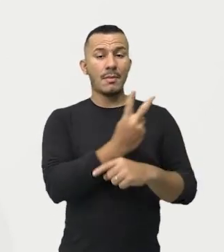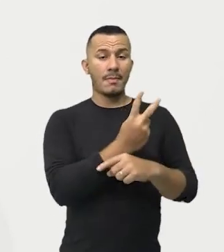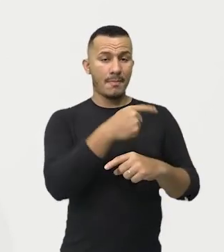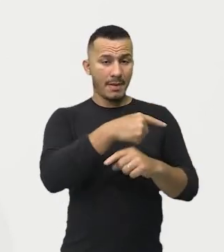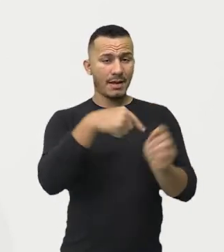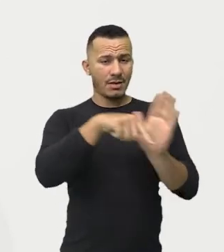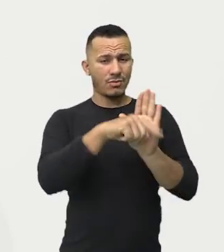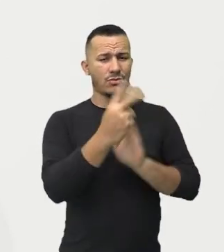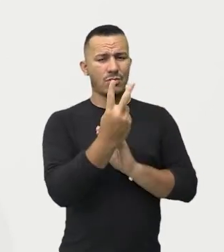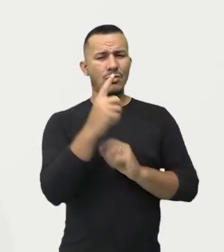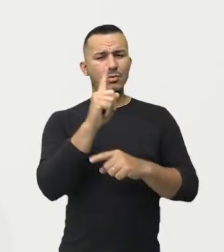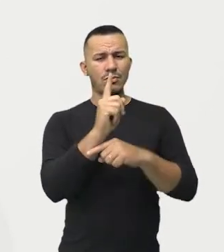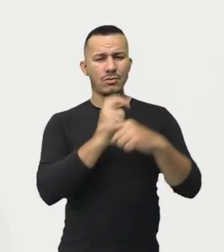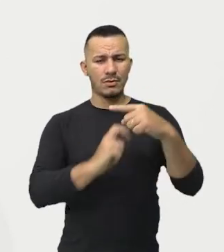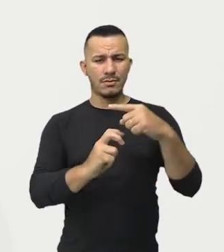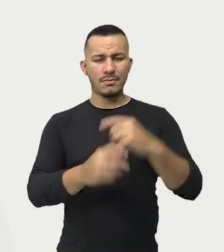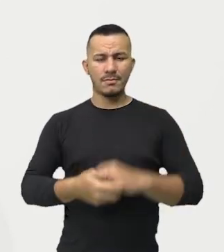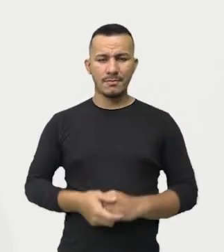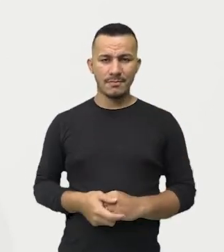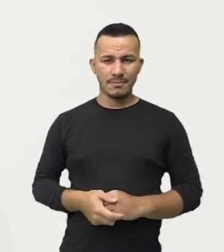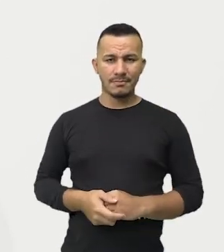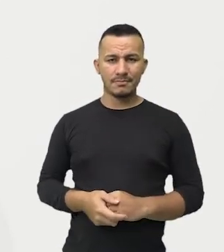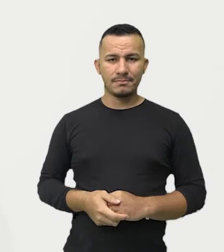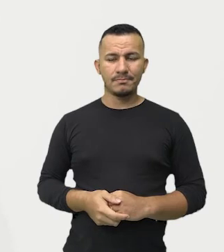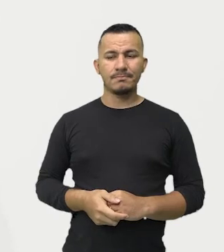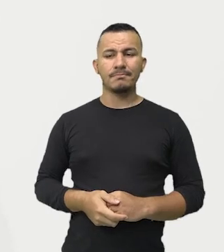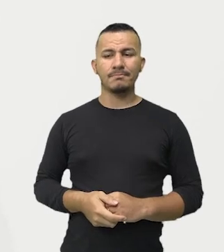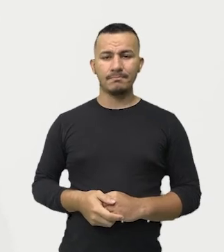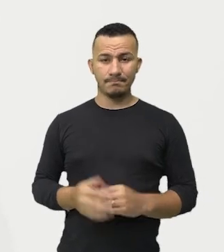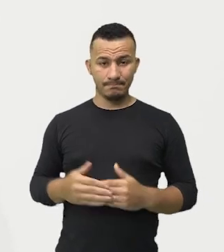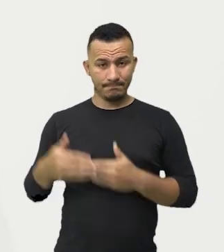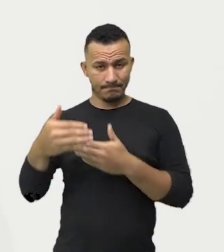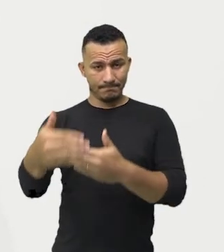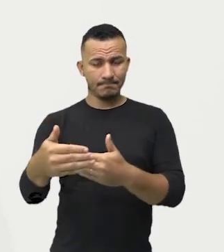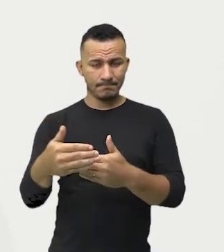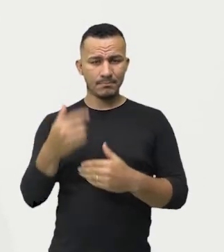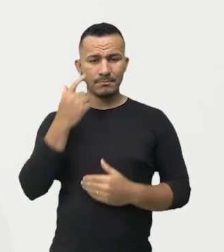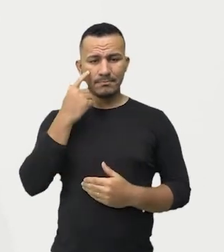e 1/5. Continuando então a nossa aula.